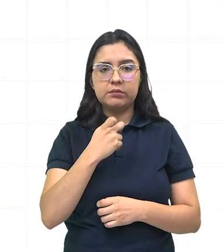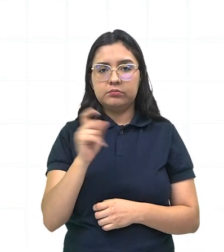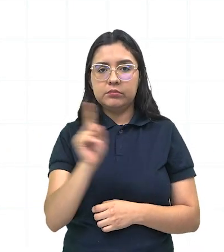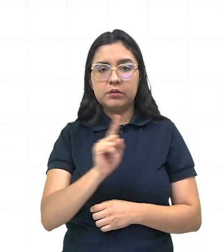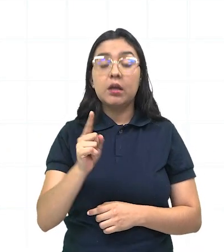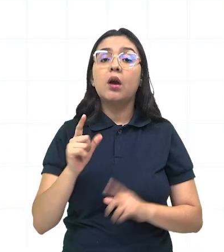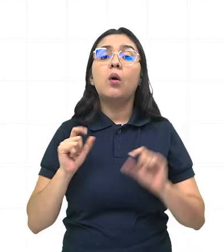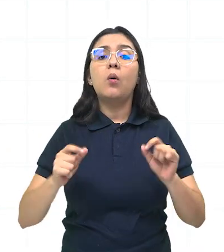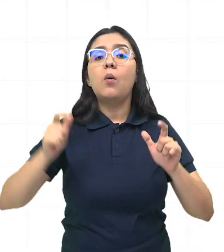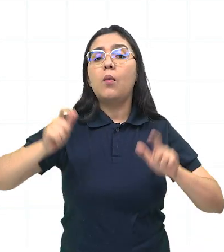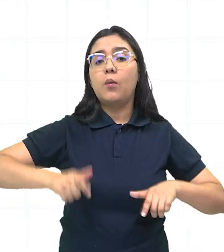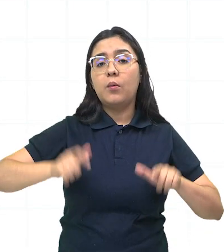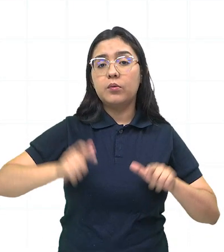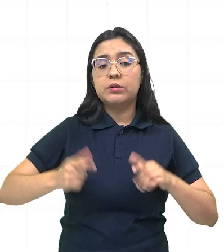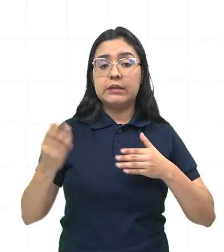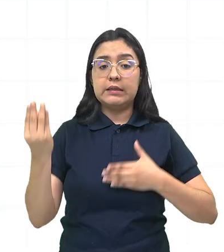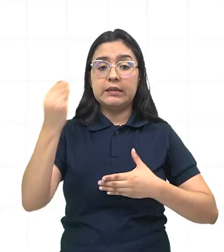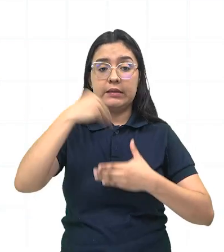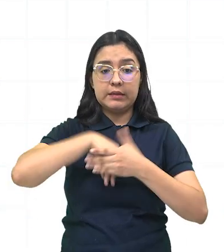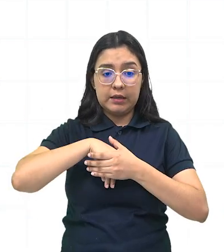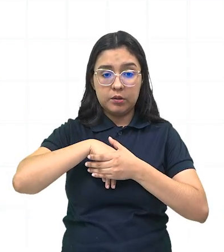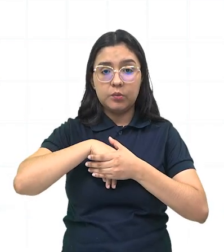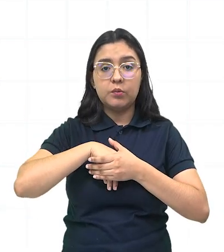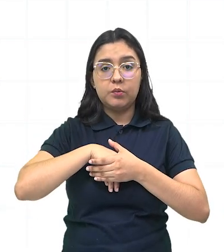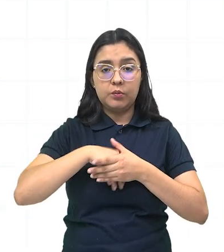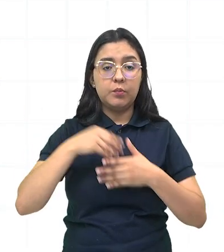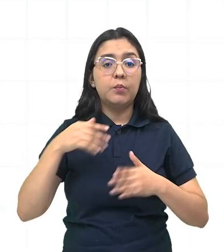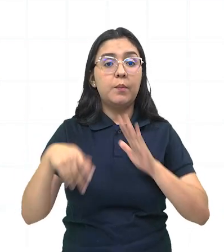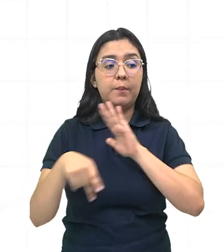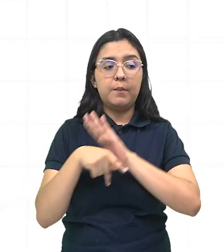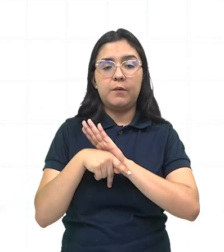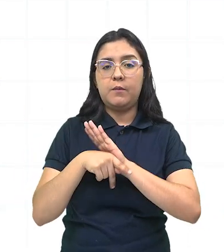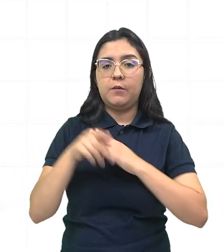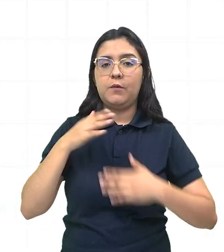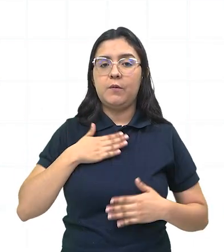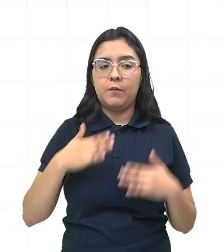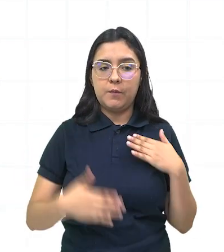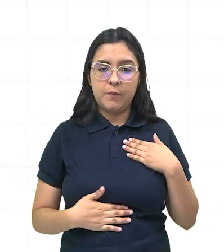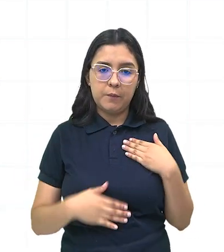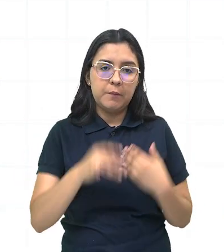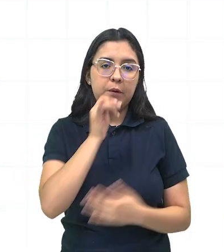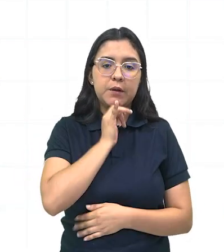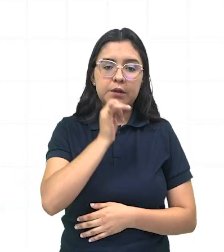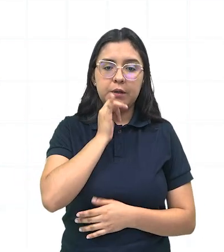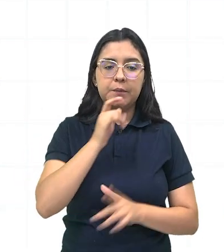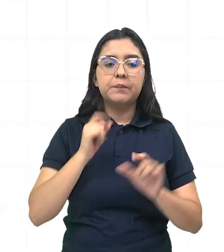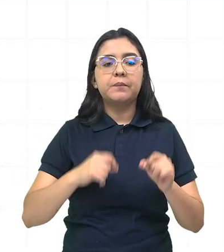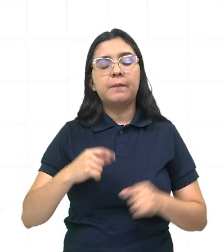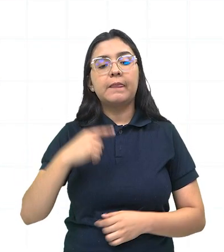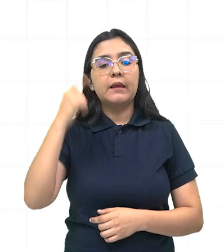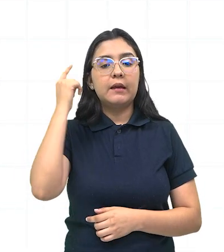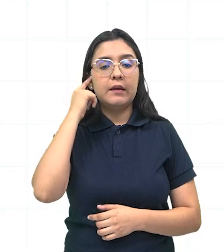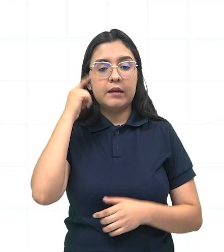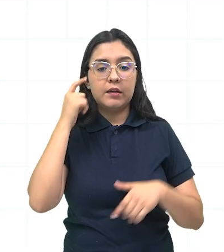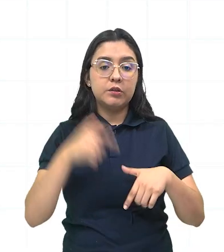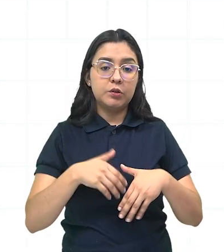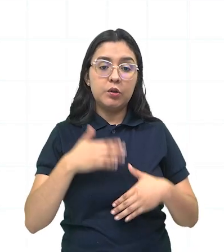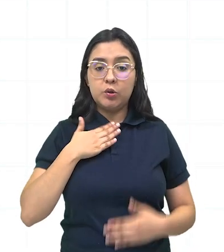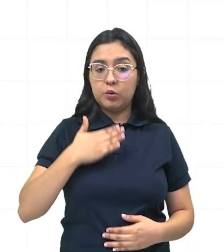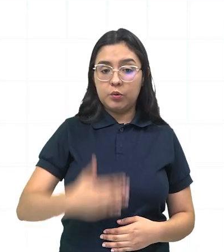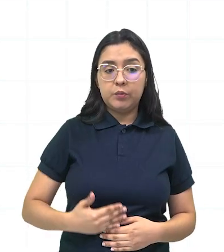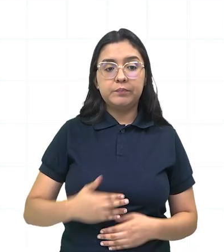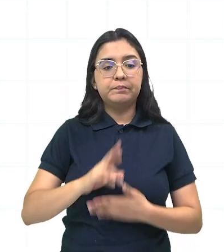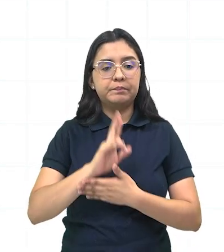perdido se acumula dentro das cavidades do próprio corpo, tais como crânio, tórax, abdômen